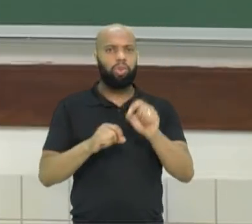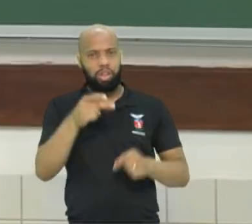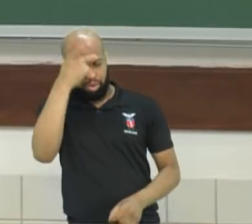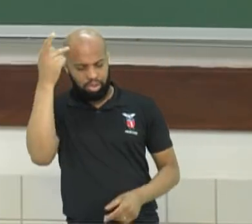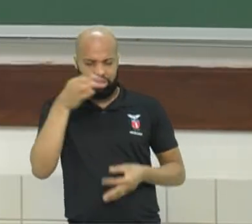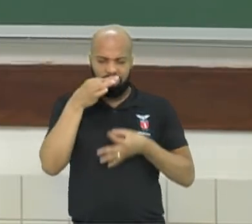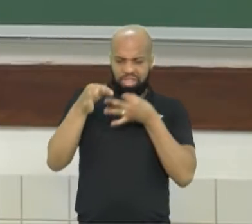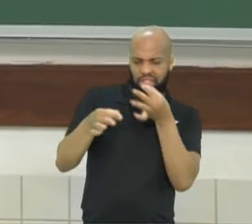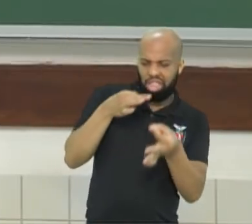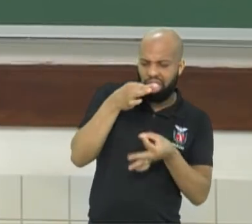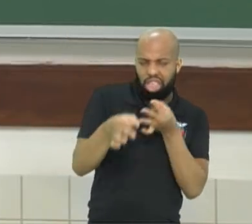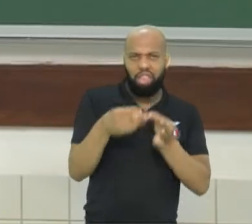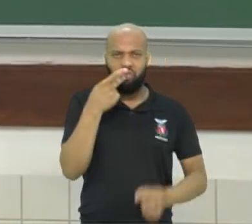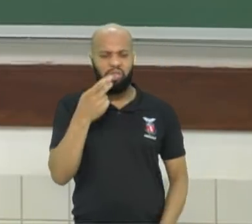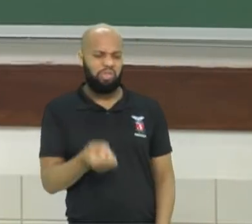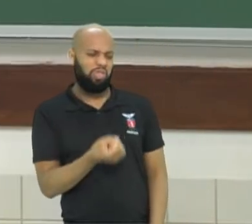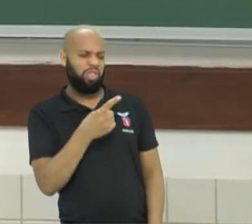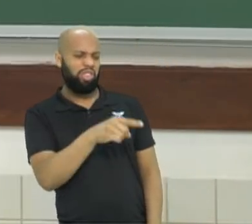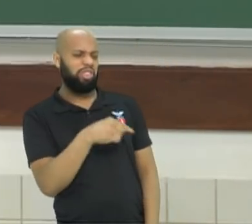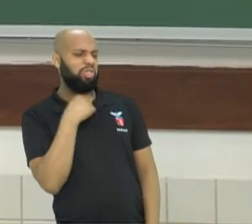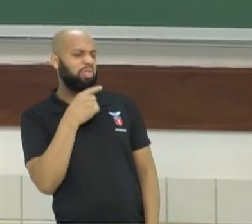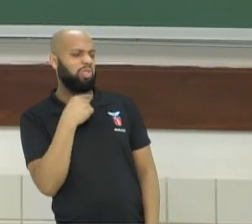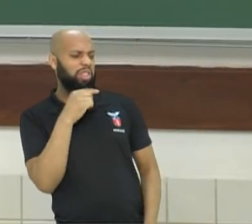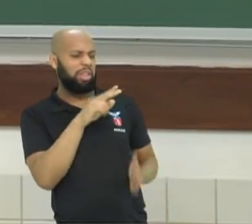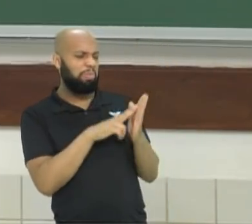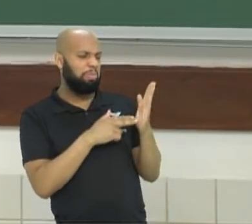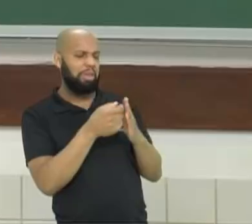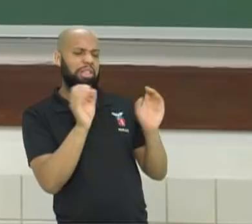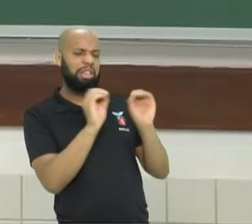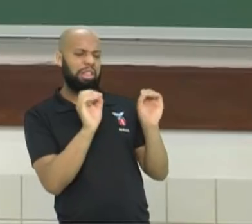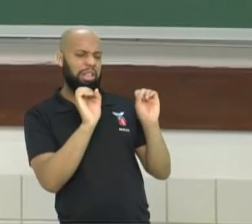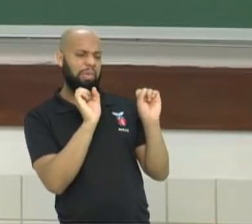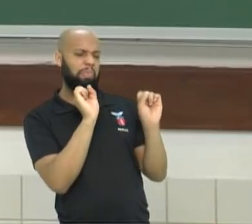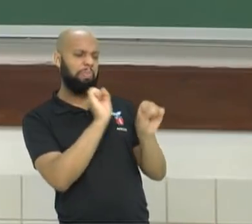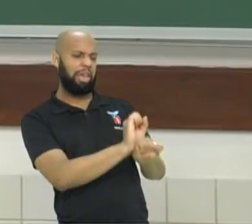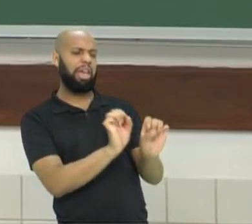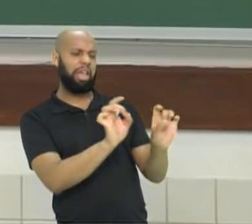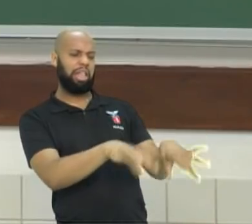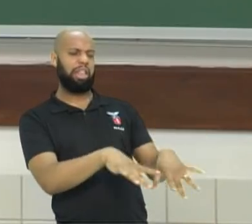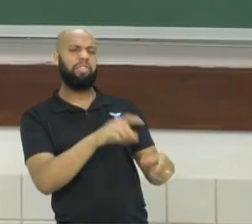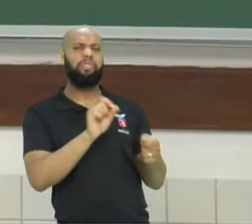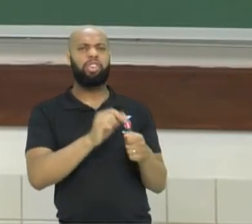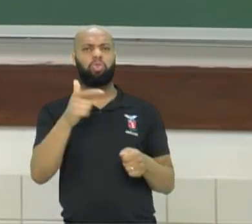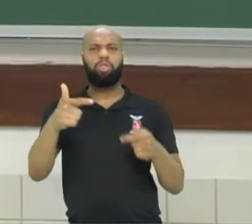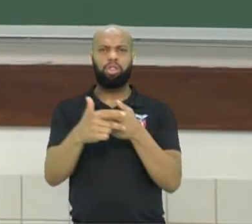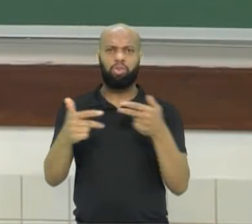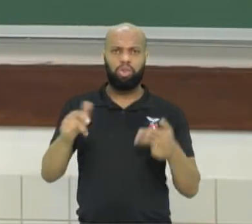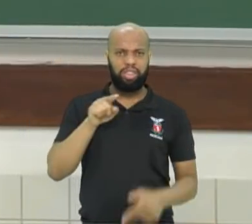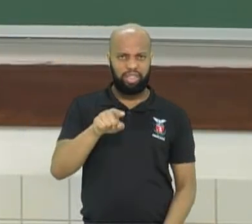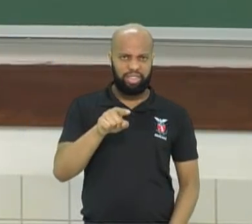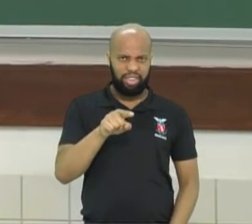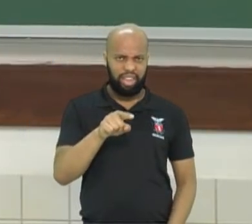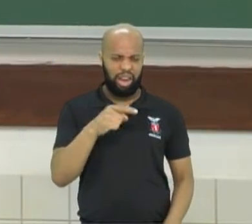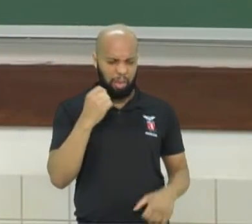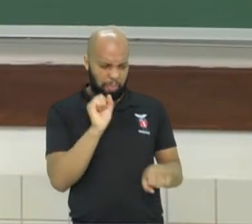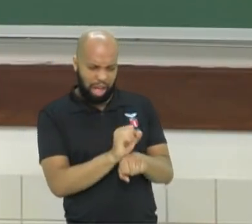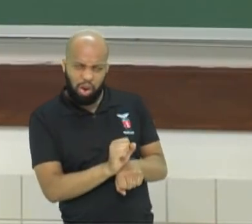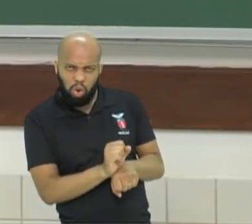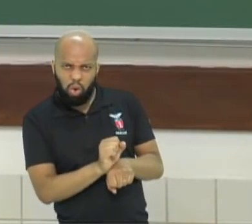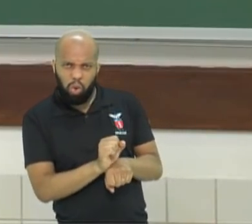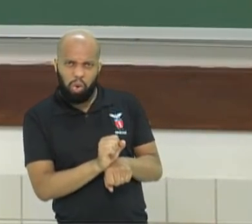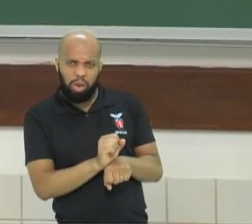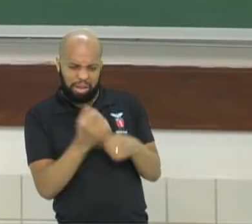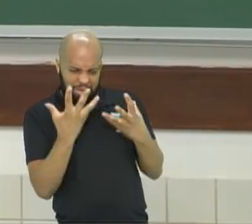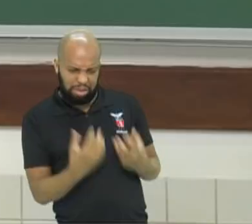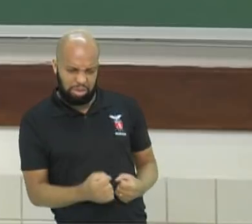críticas. As pessoas falavam, imagina, você não vai conseguir pintar, desiste, vai fazer outra coisa. E será que ela ouviu isso? Será que ela foi